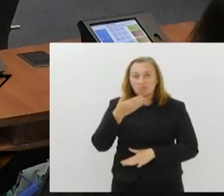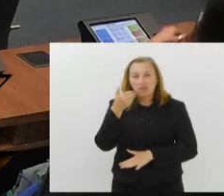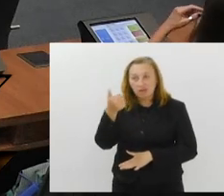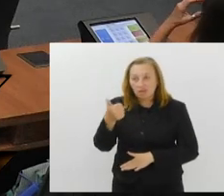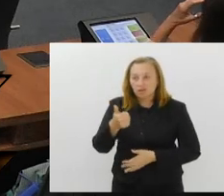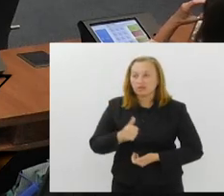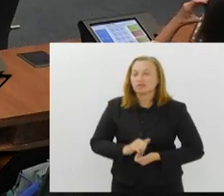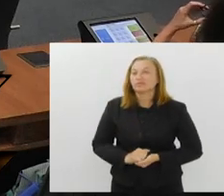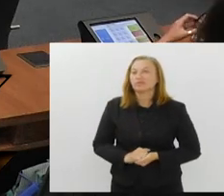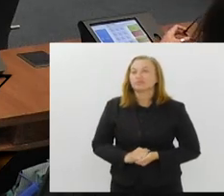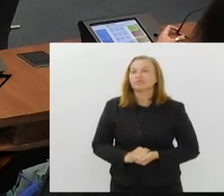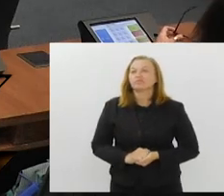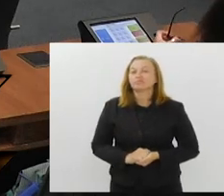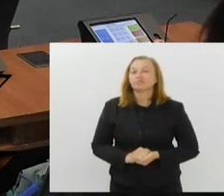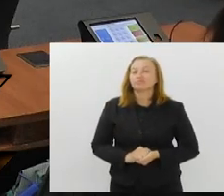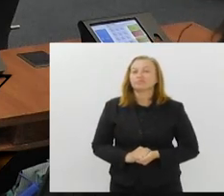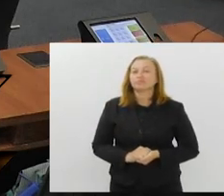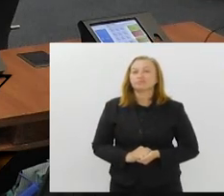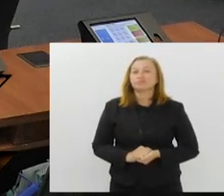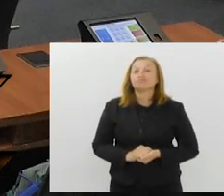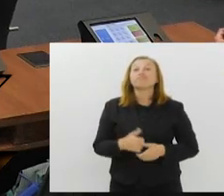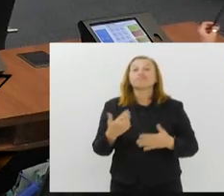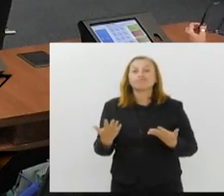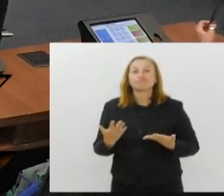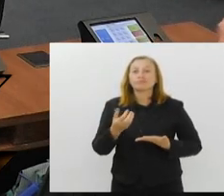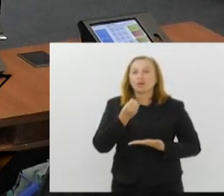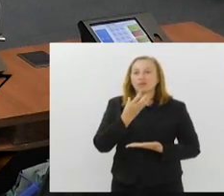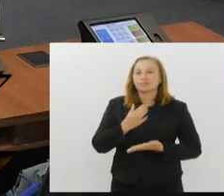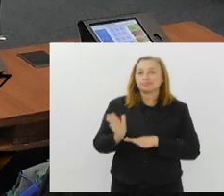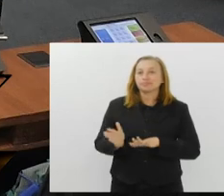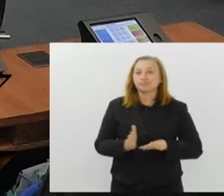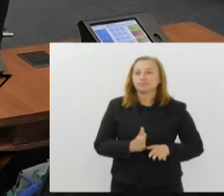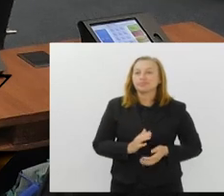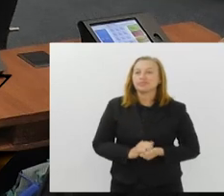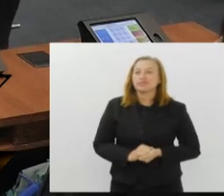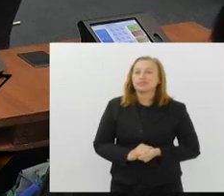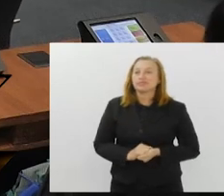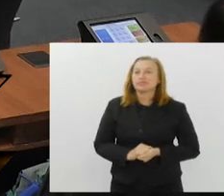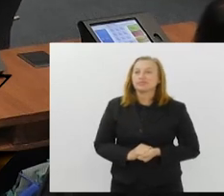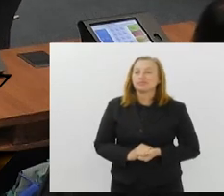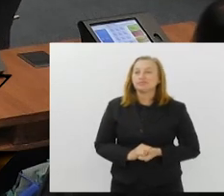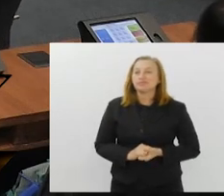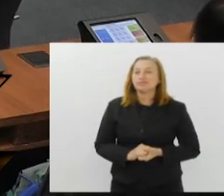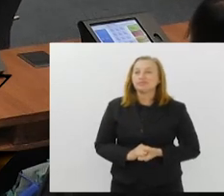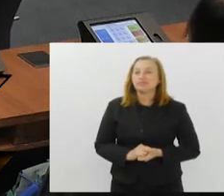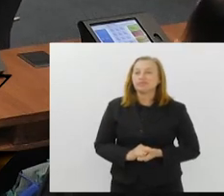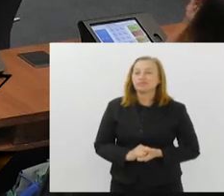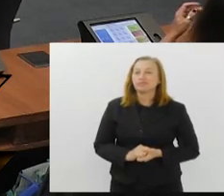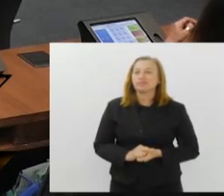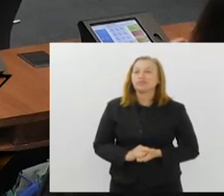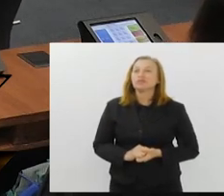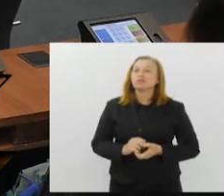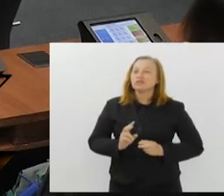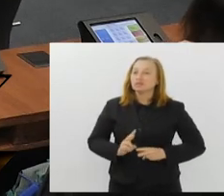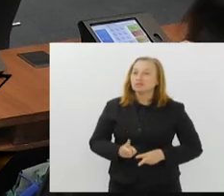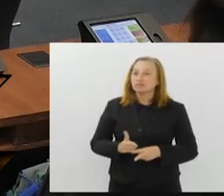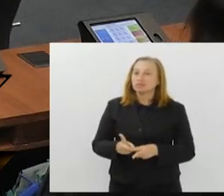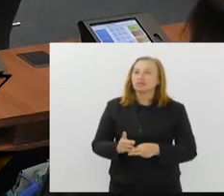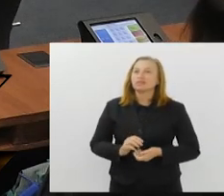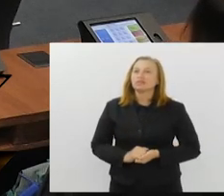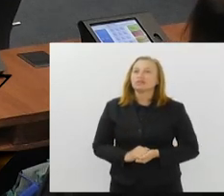eh da melhor forma bem eh vamos proceder da seguinte